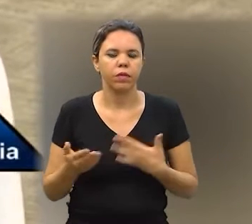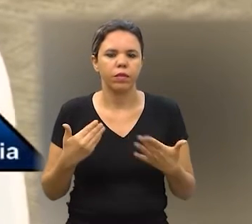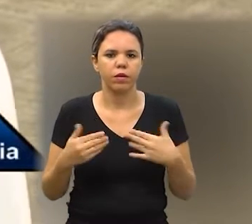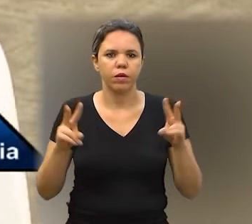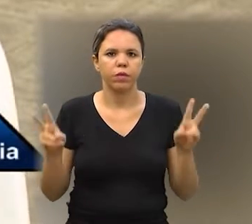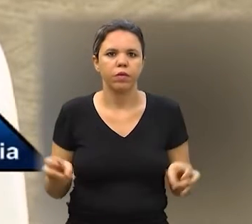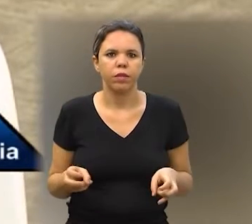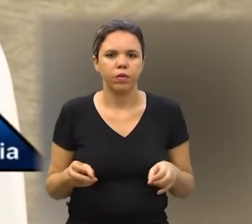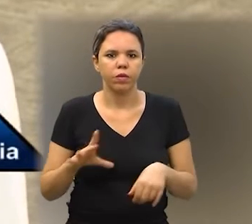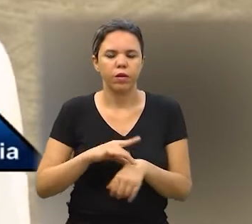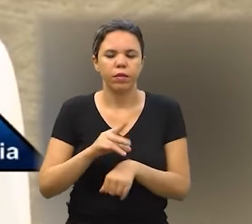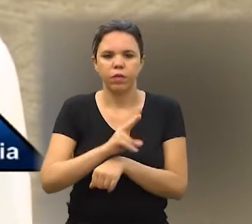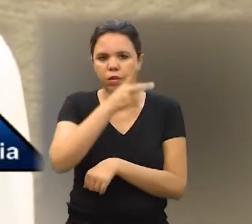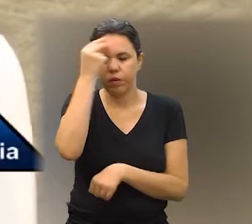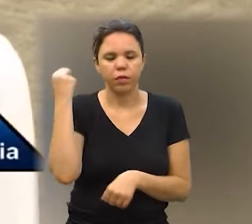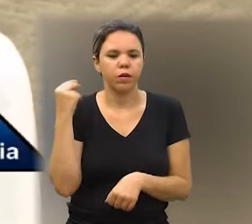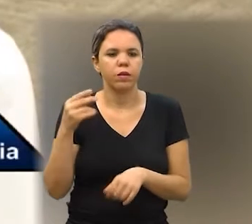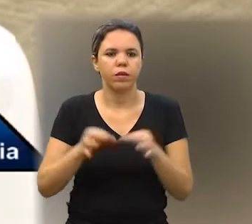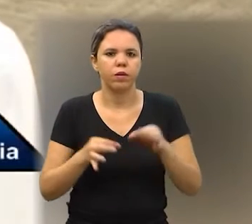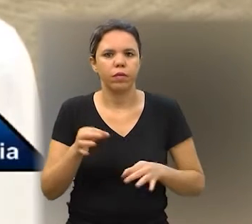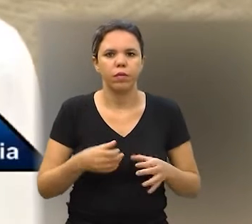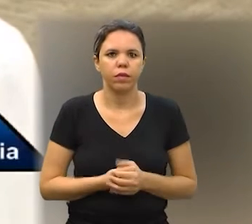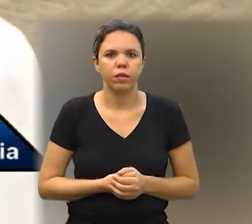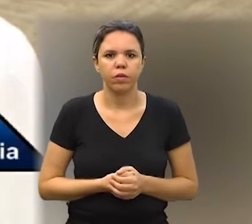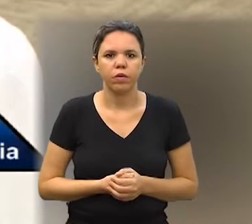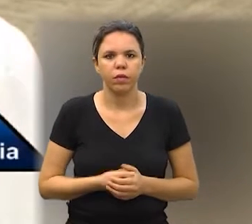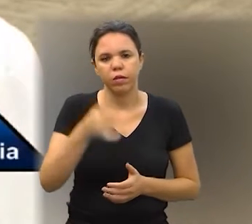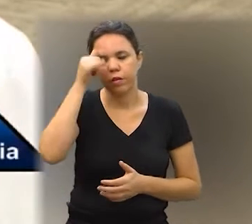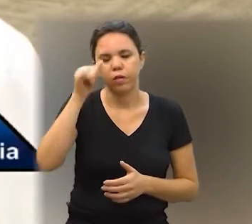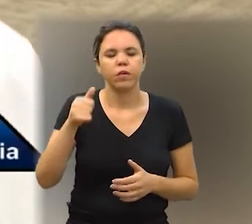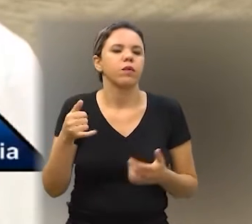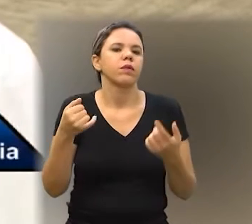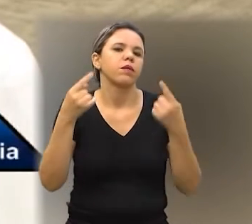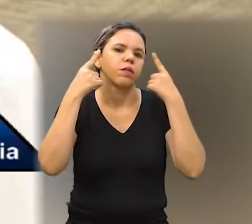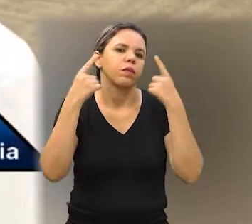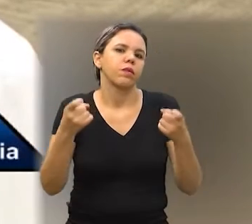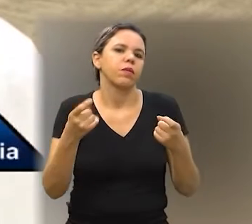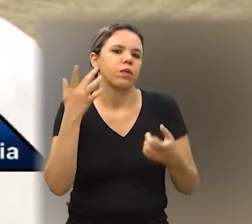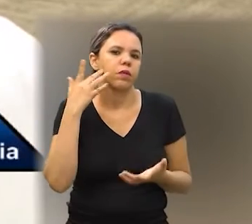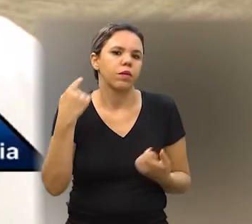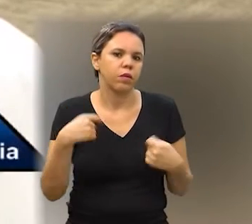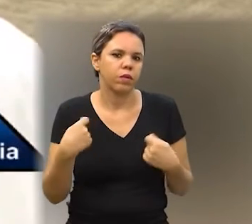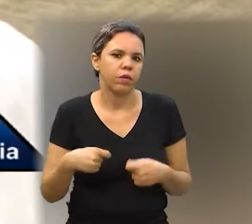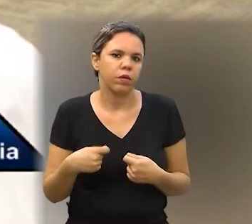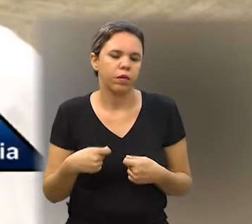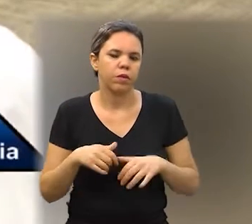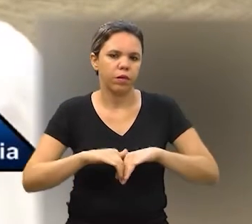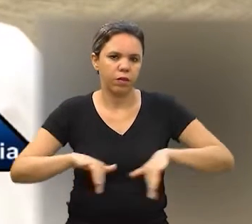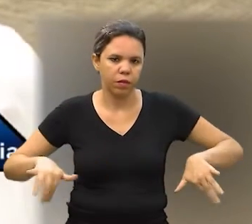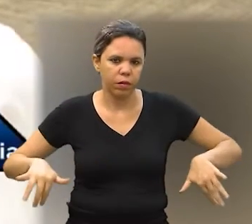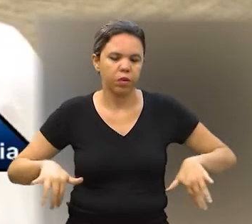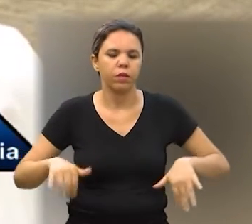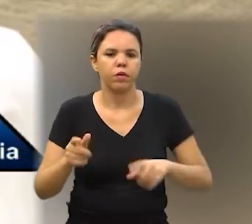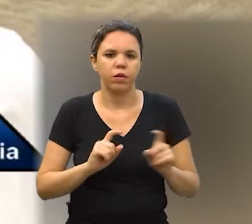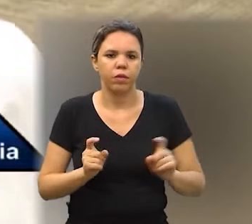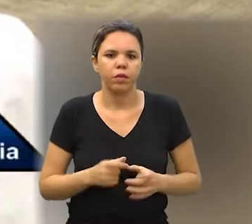fez um debate sobre segurança pública, acesso à justiça e combate às violências, que eu acho que a gente precisa desmembrar